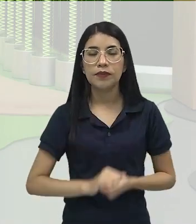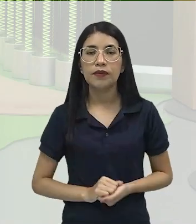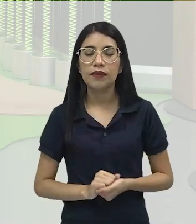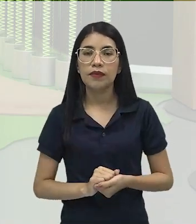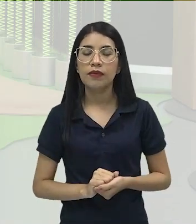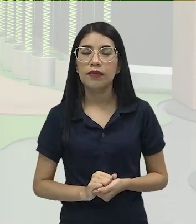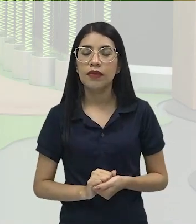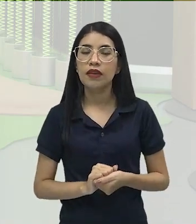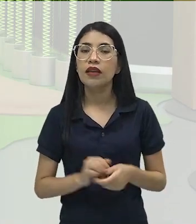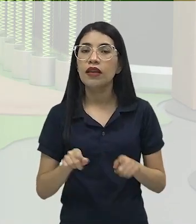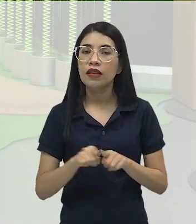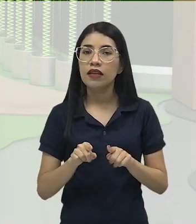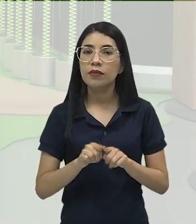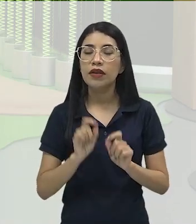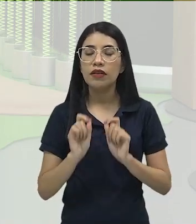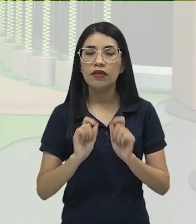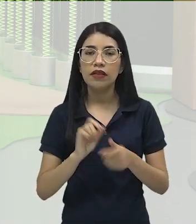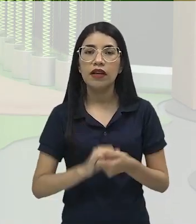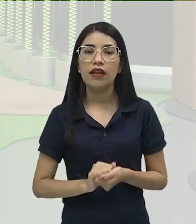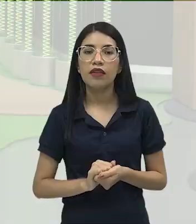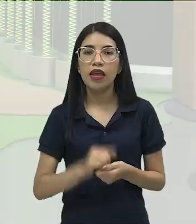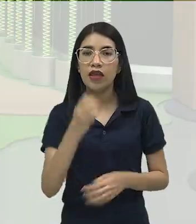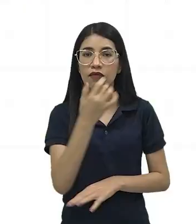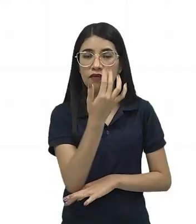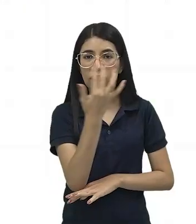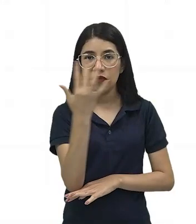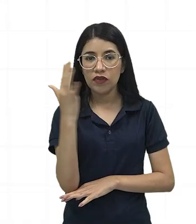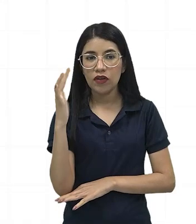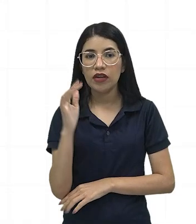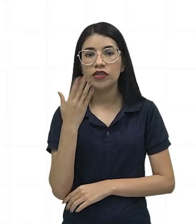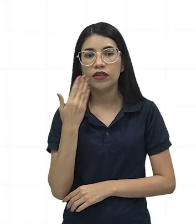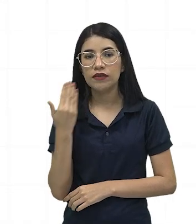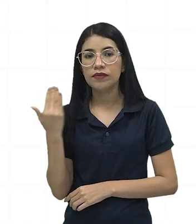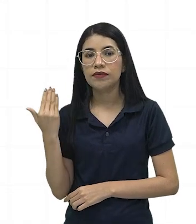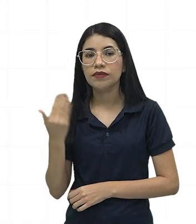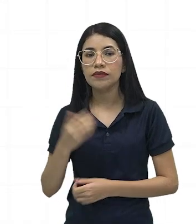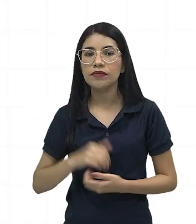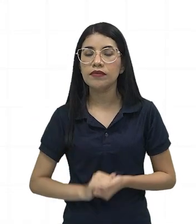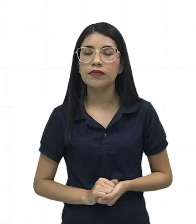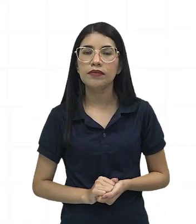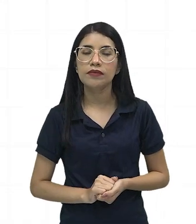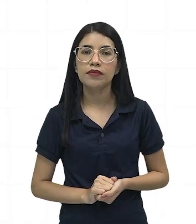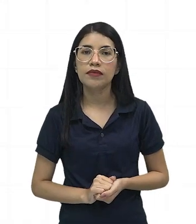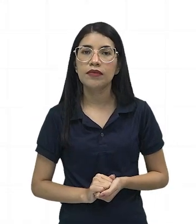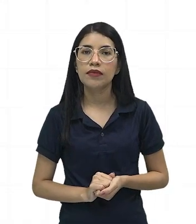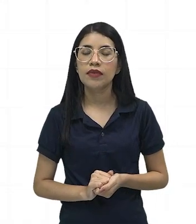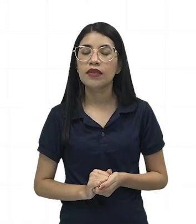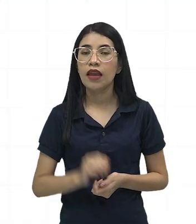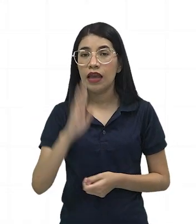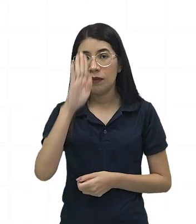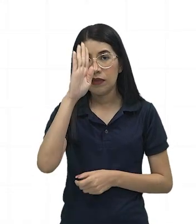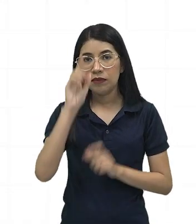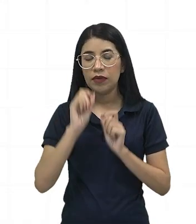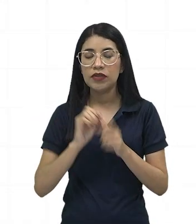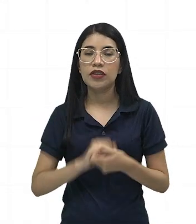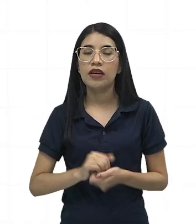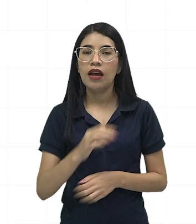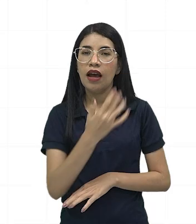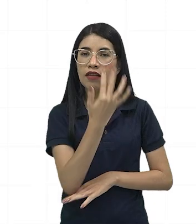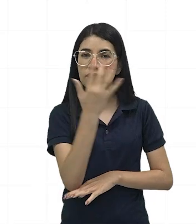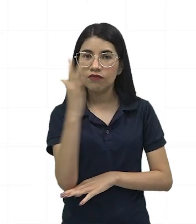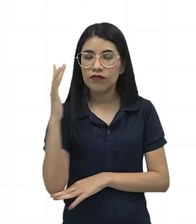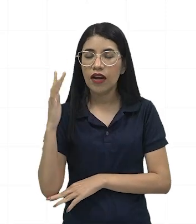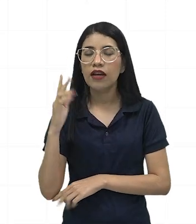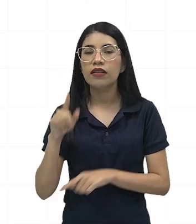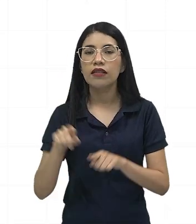é um microclima que a gente chama de florestal, que é o que tem aí na nossa cartela. Abrange principalmente as áreas verdes,